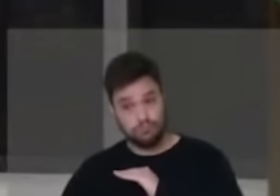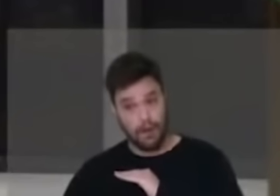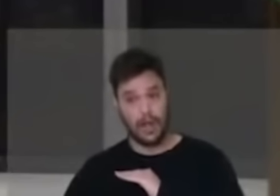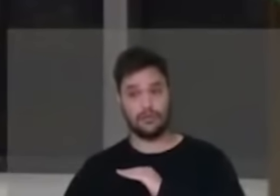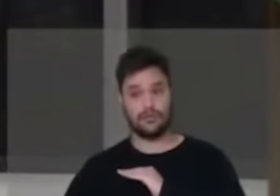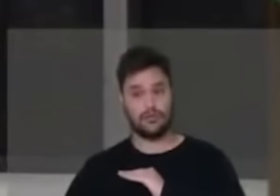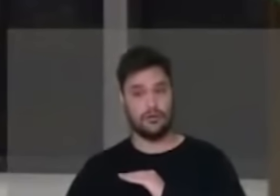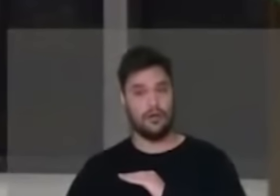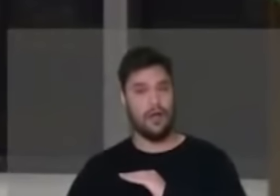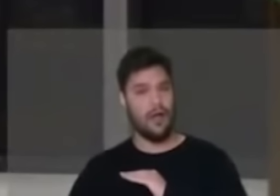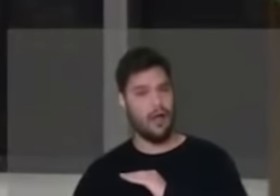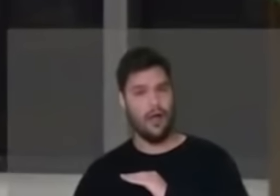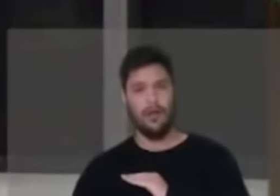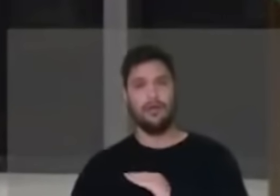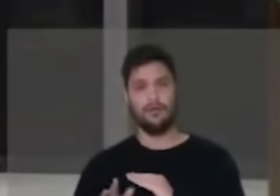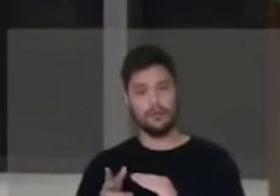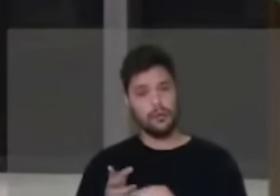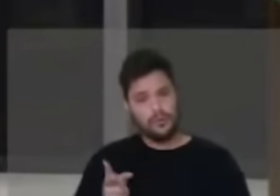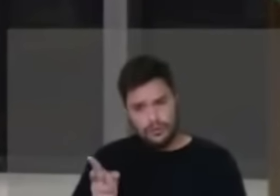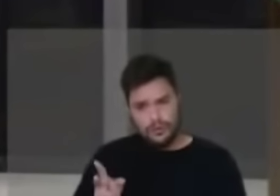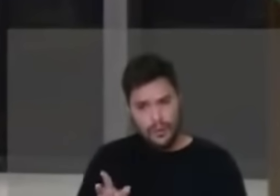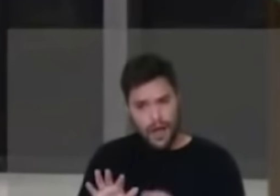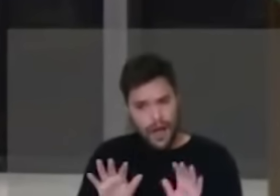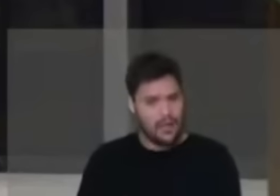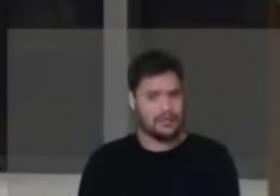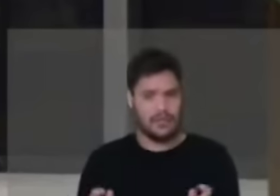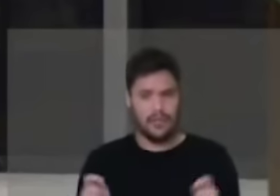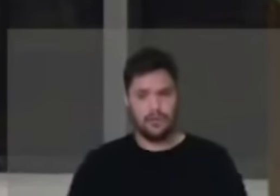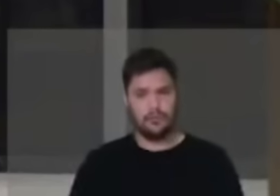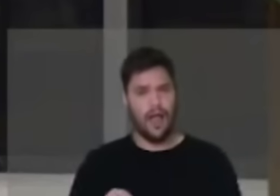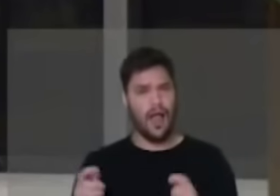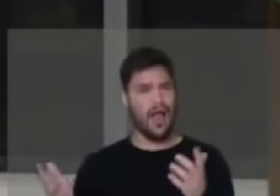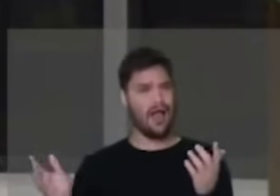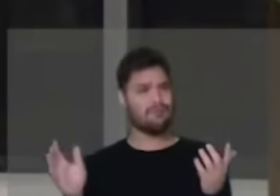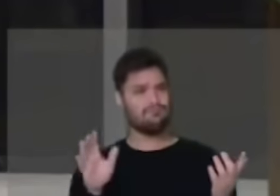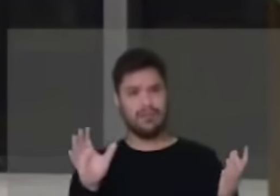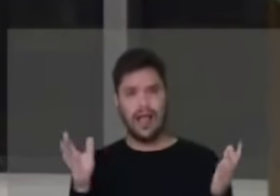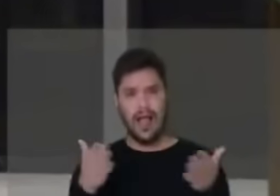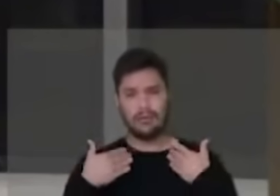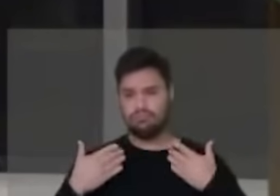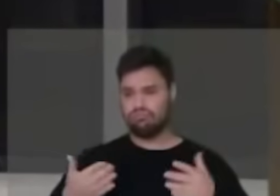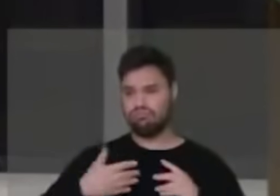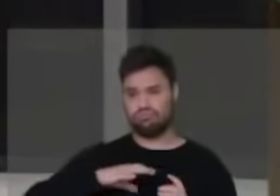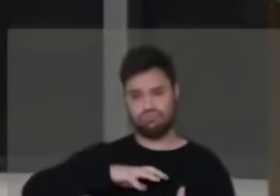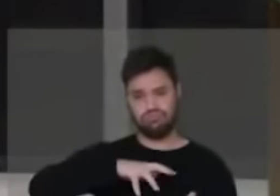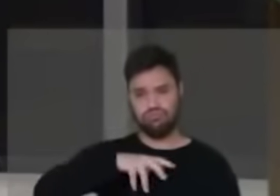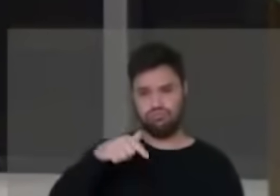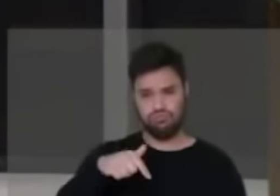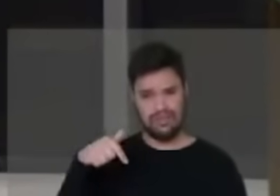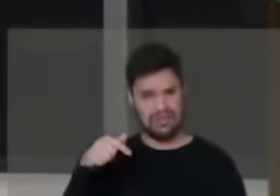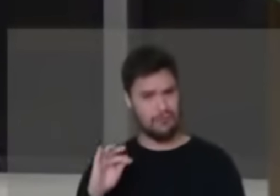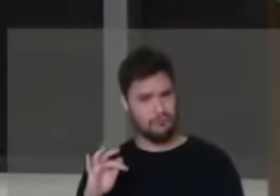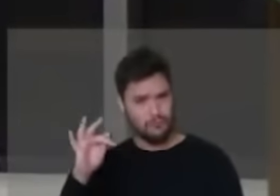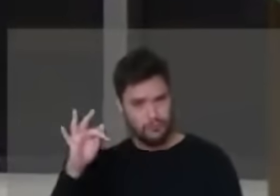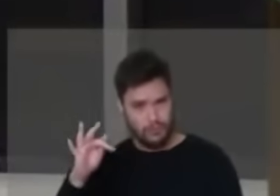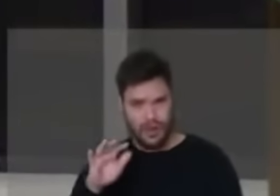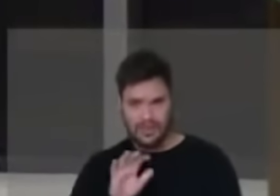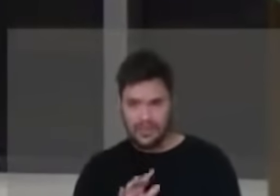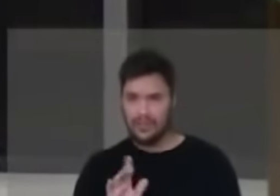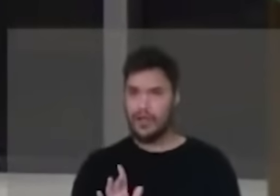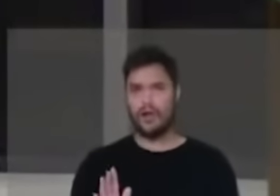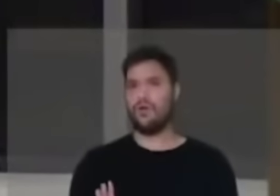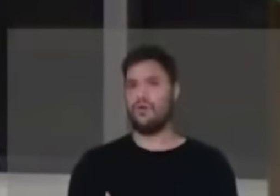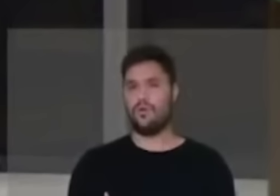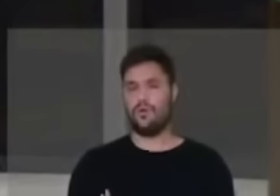não podemos mais conviver com o aquecimento global achando que ele é algo para o futuro. Não é. O